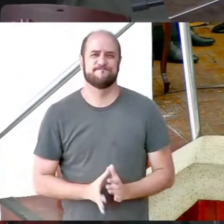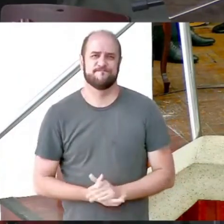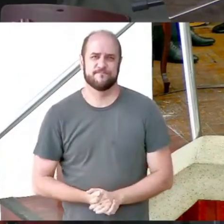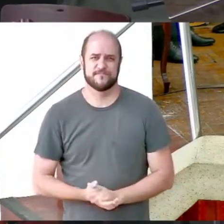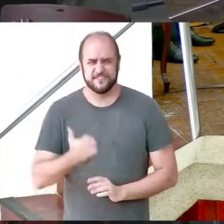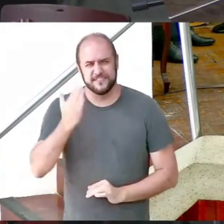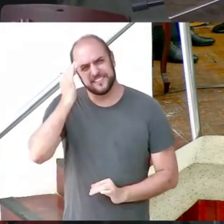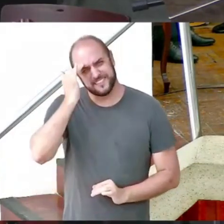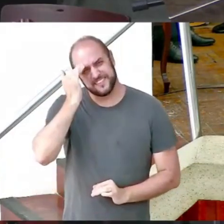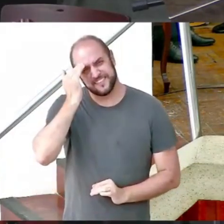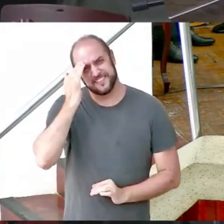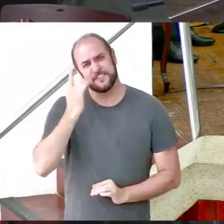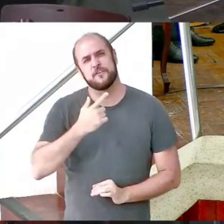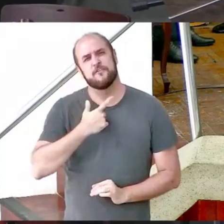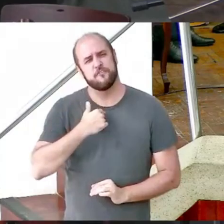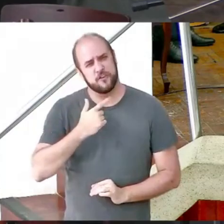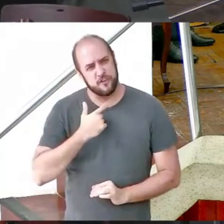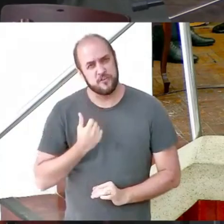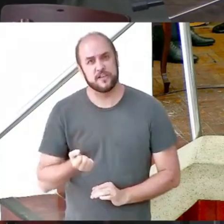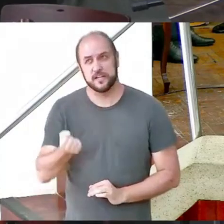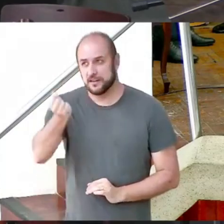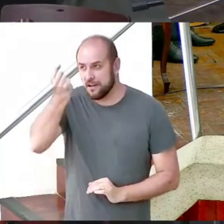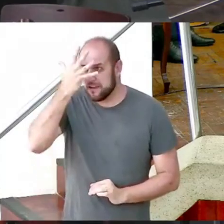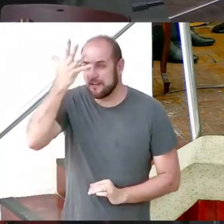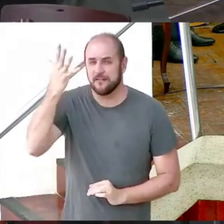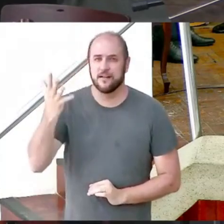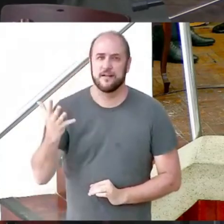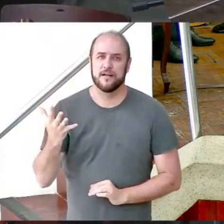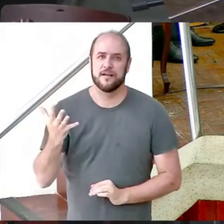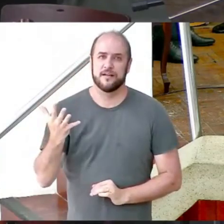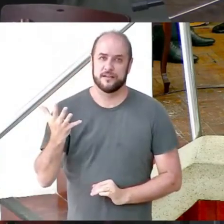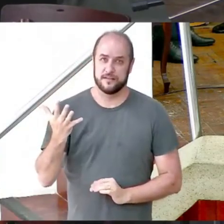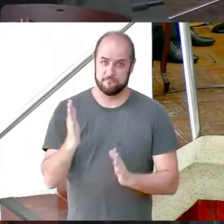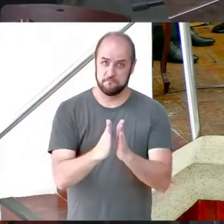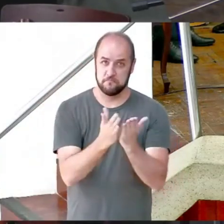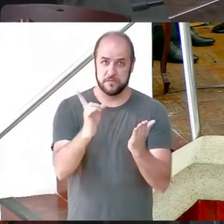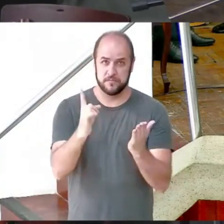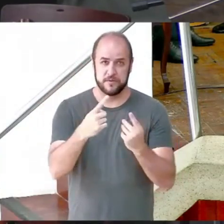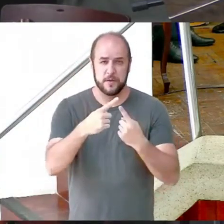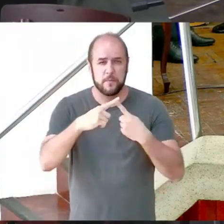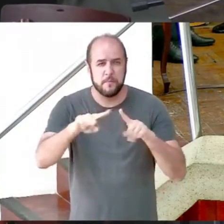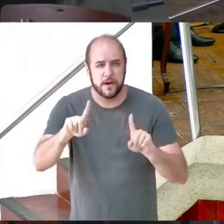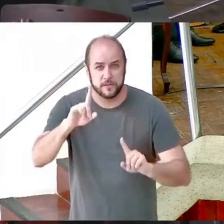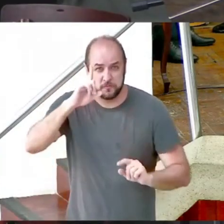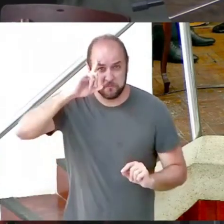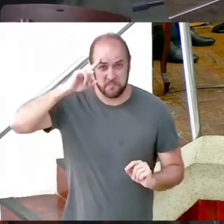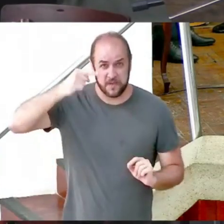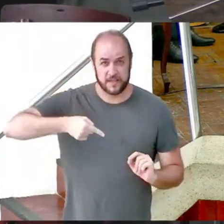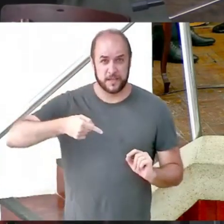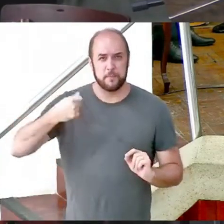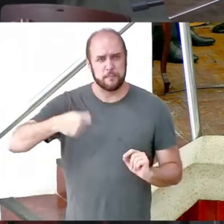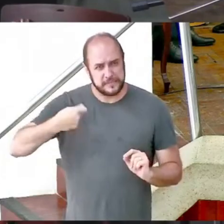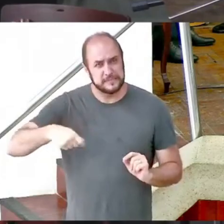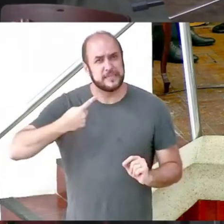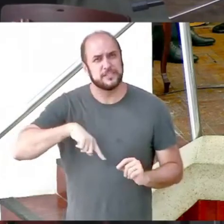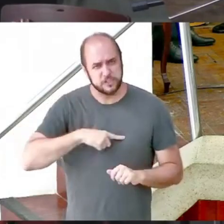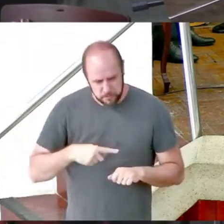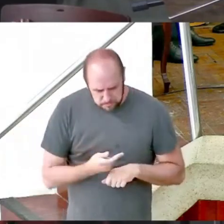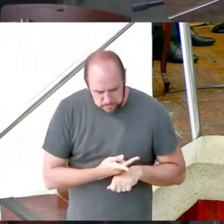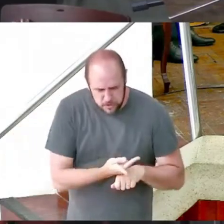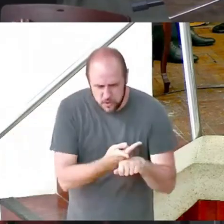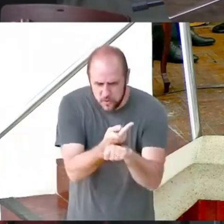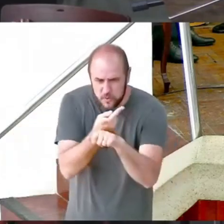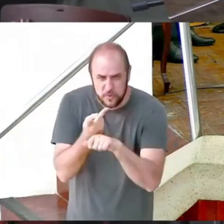Entendem? A vontade de preceito está revelada, mas a vontade de decreto precisa ser buscada de uma